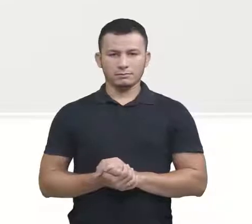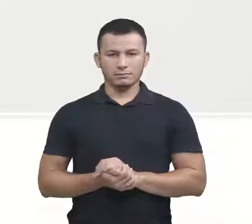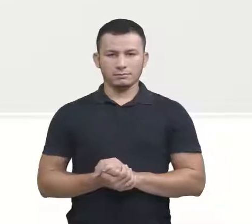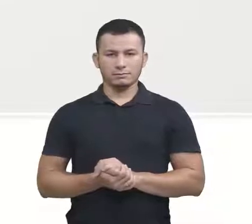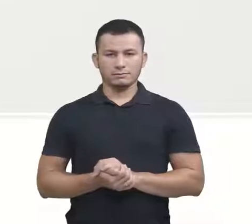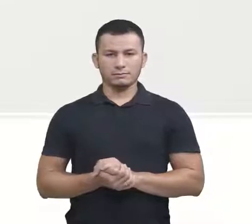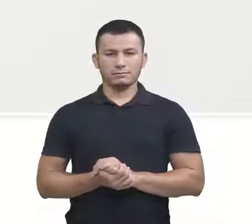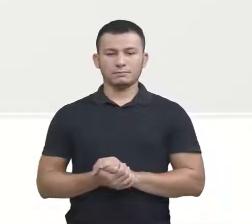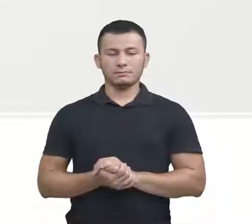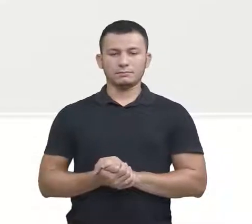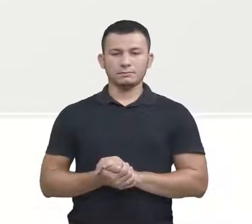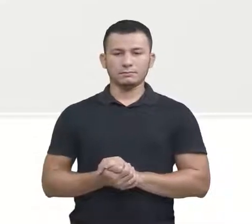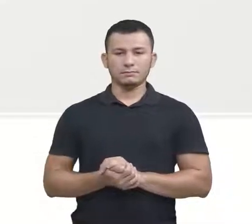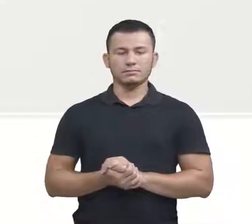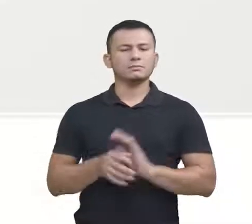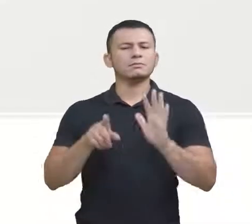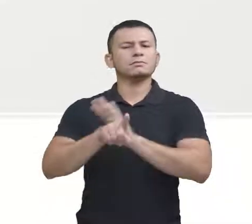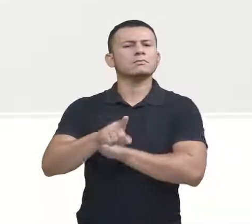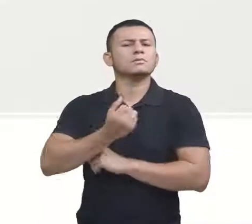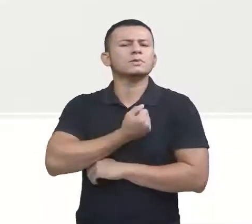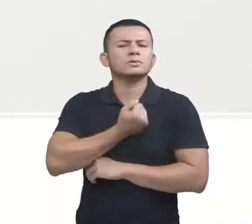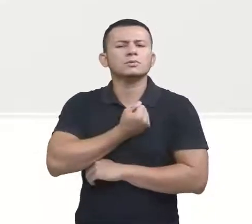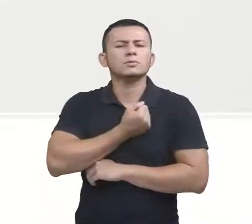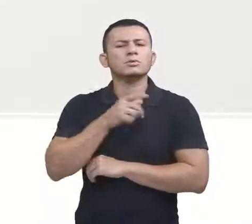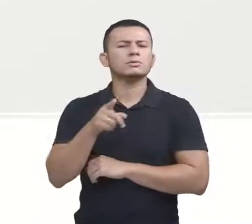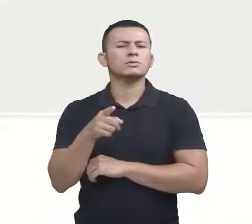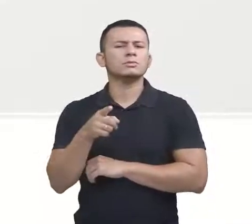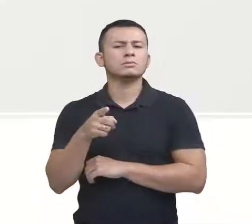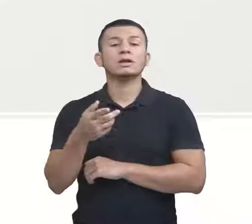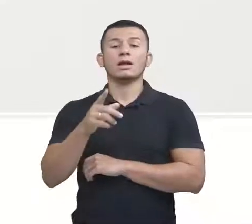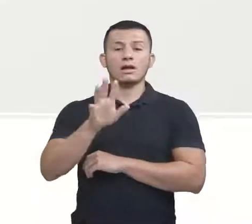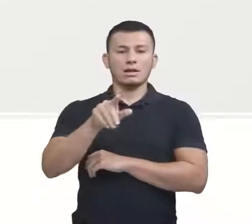e aqui ó eu tenho que número é esse aqui é o número